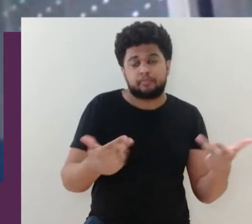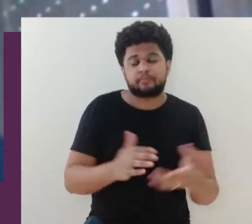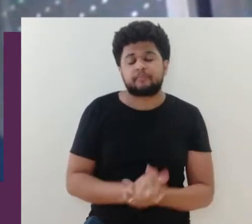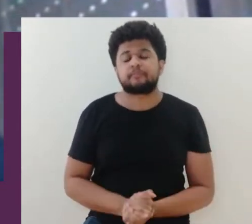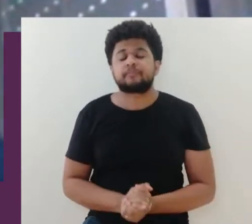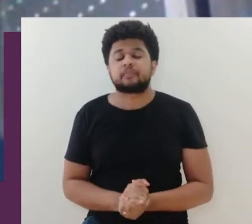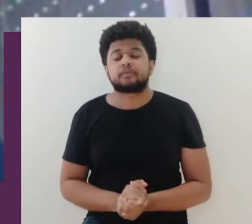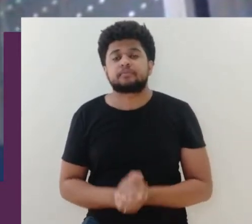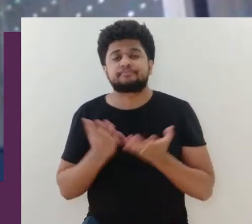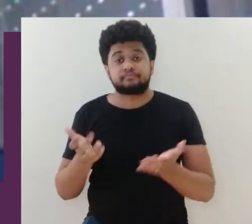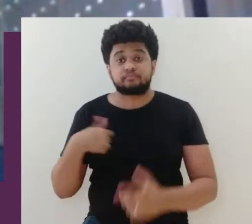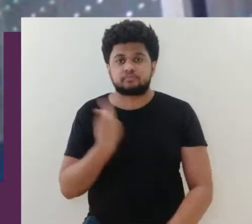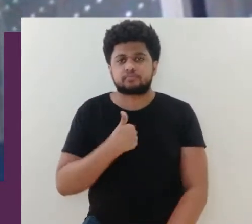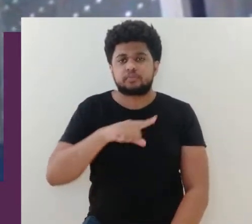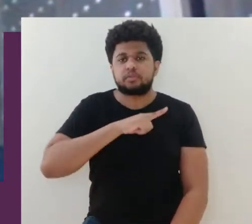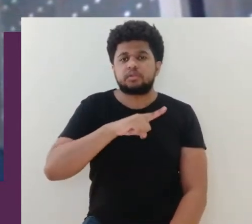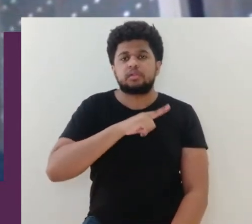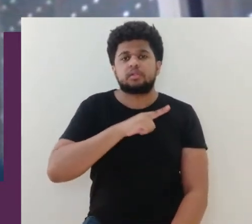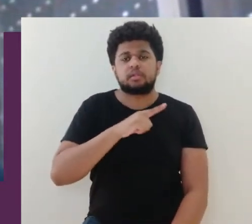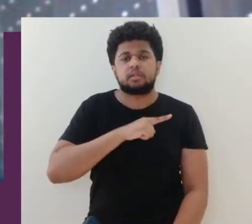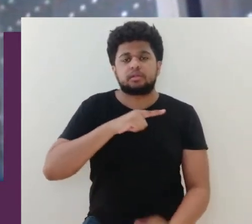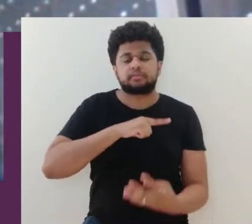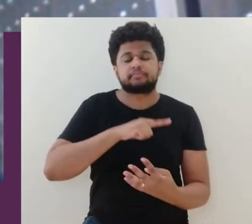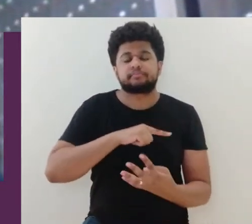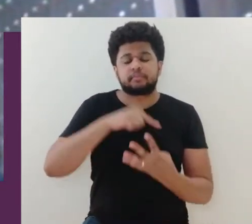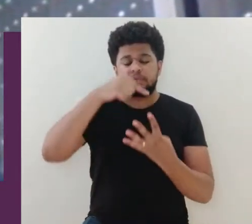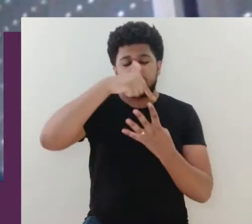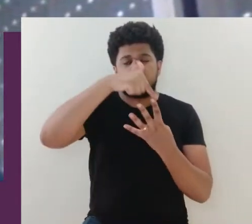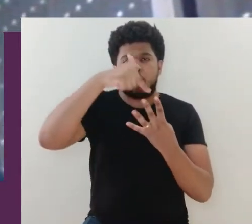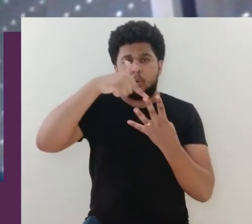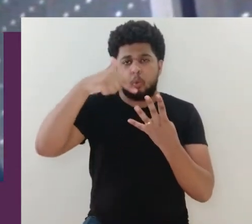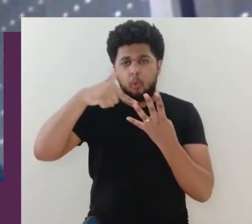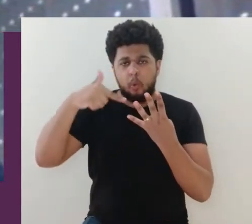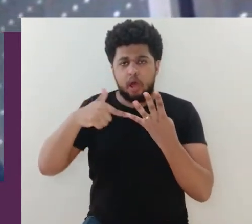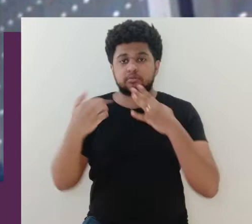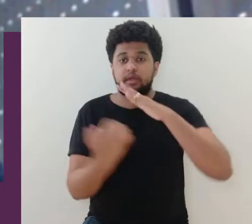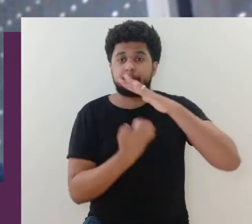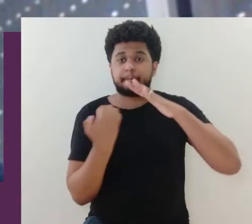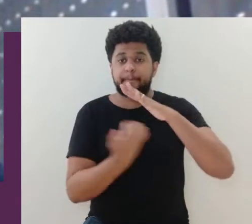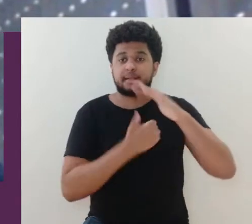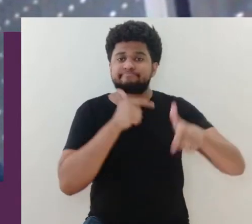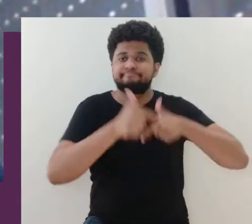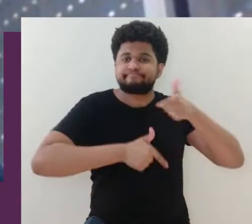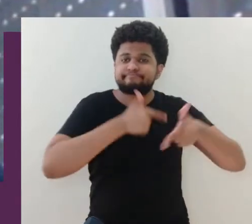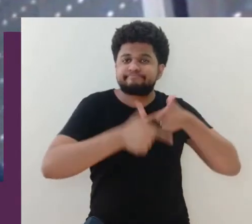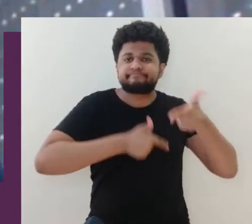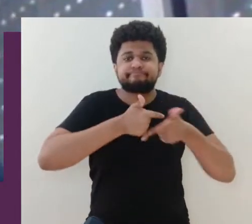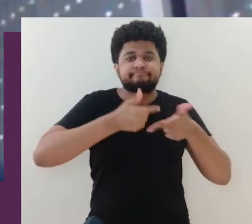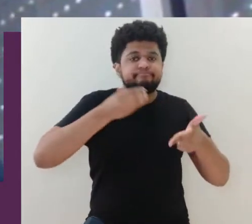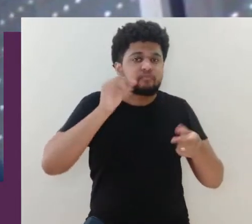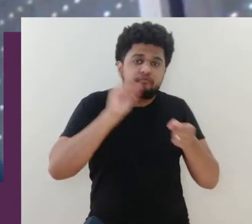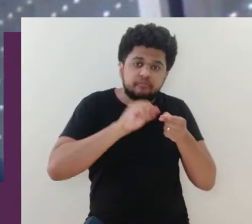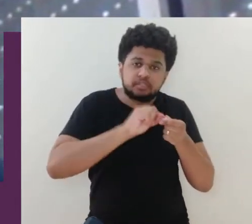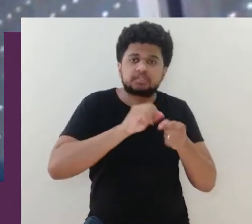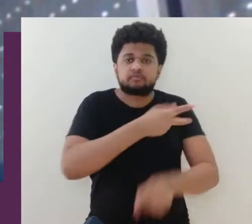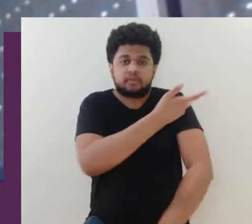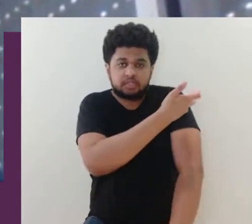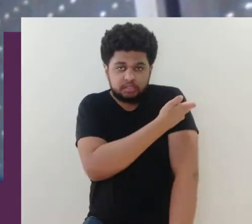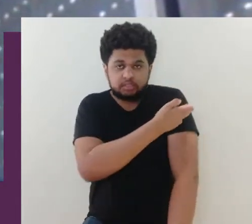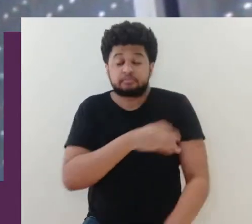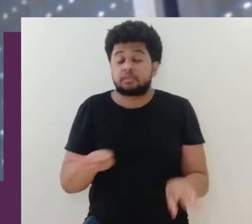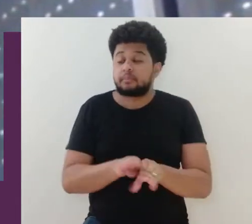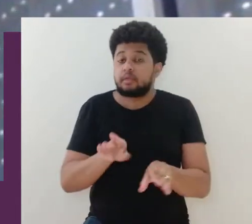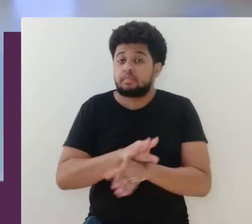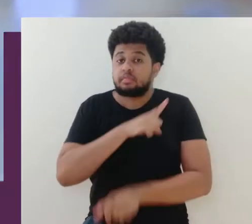tipo. Então, nós temos essas quatro empresas aí trabalhando que estão mais avançados. Tem